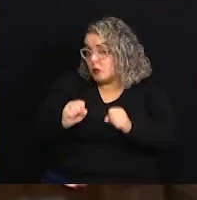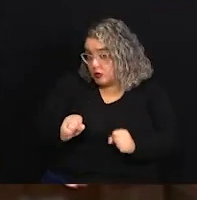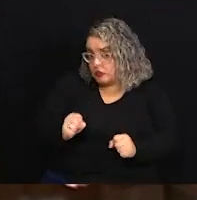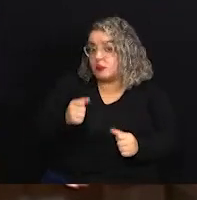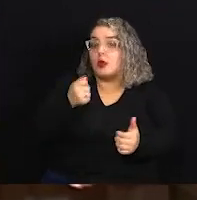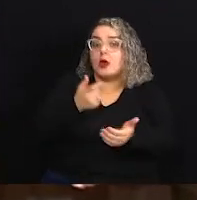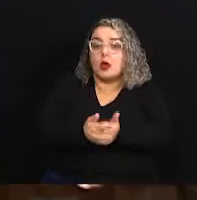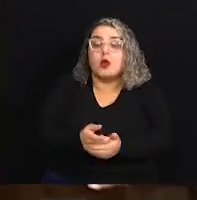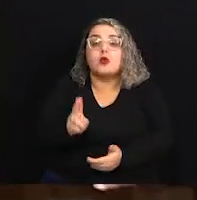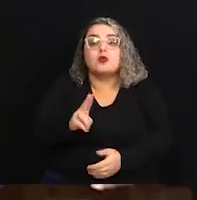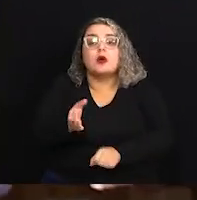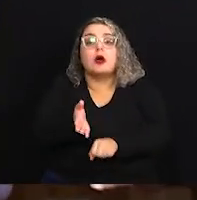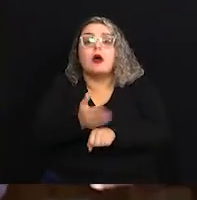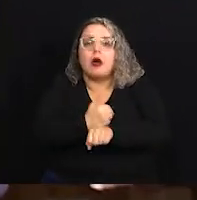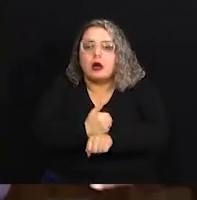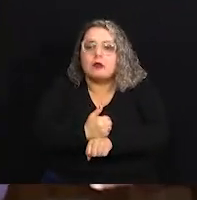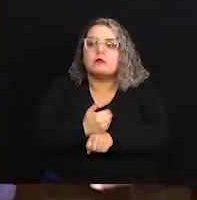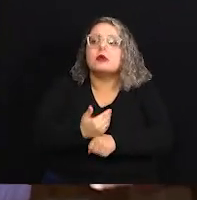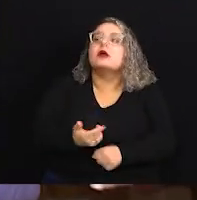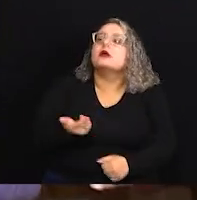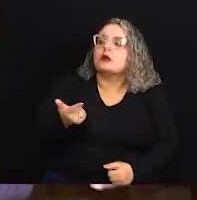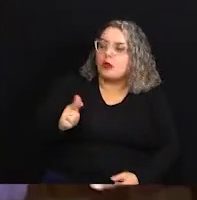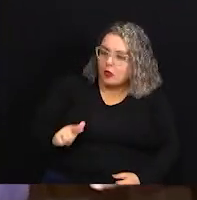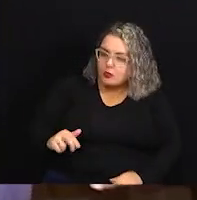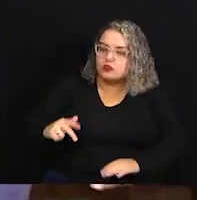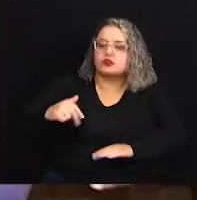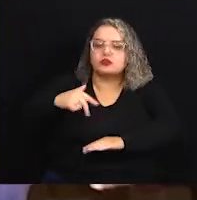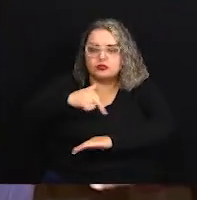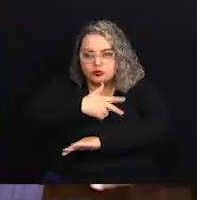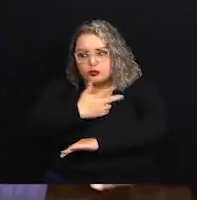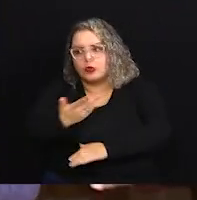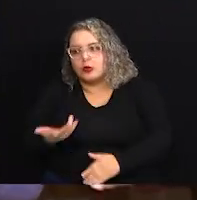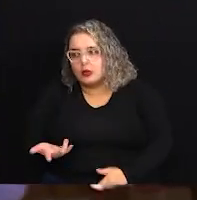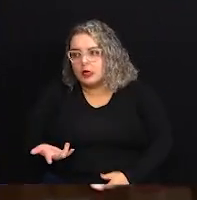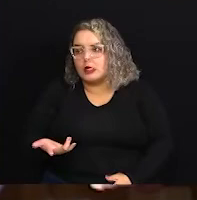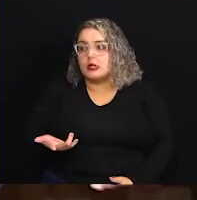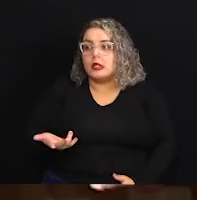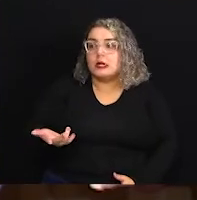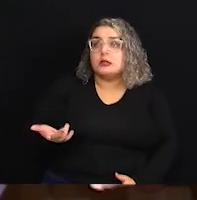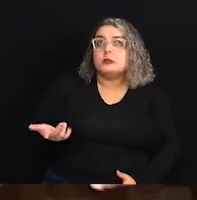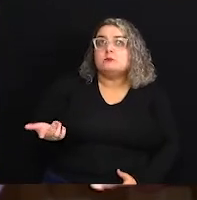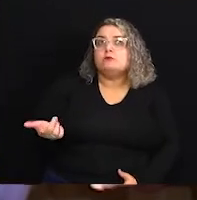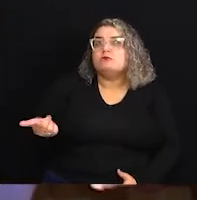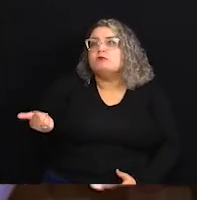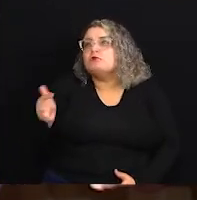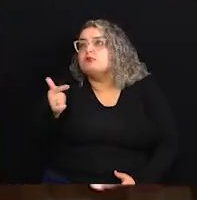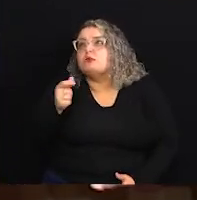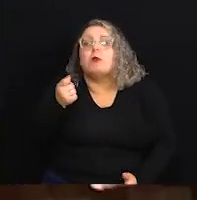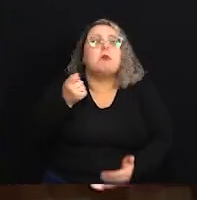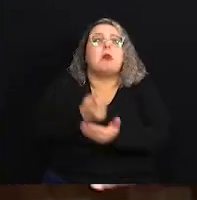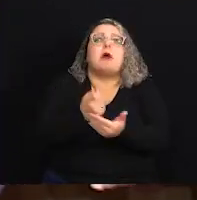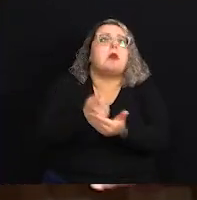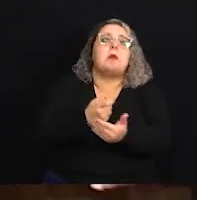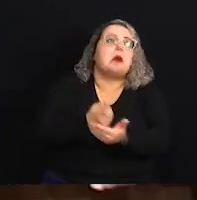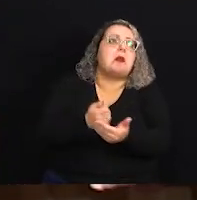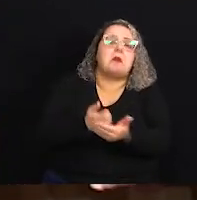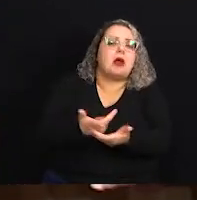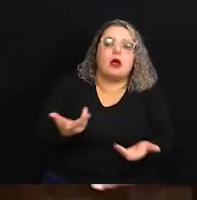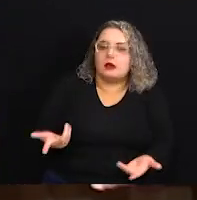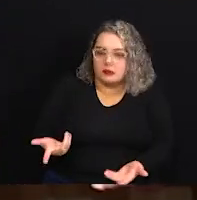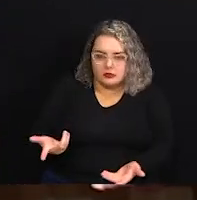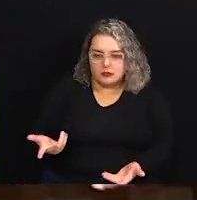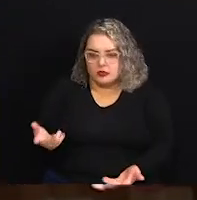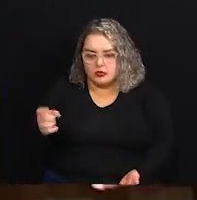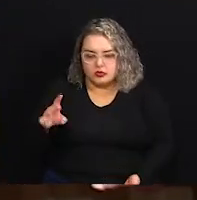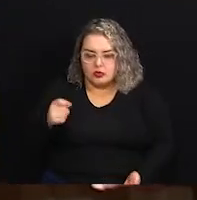já foram usadas anteriormente, mas que ainda estão na moda, mas sem um consumo desenfreado, né?